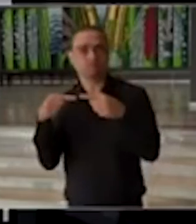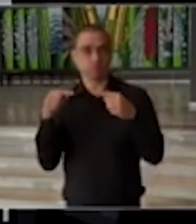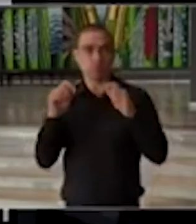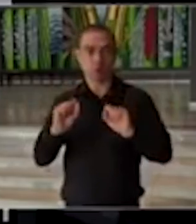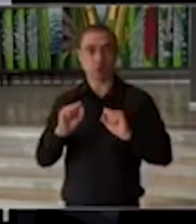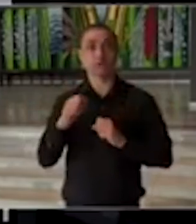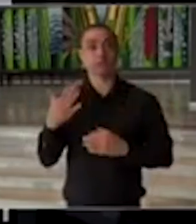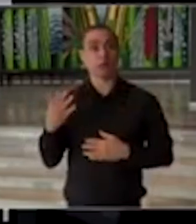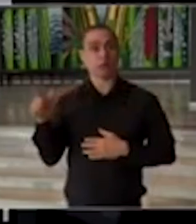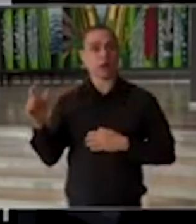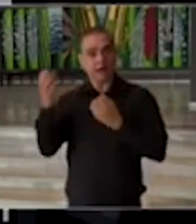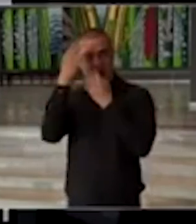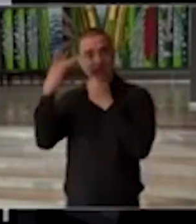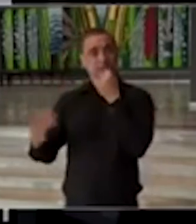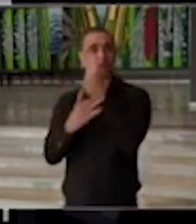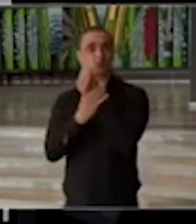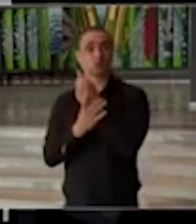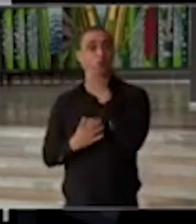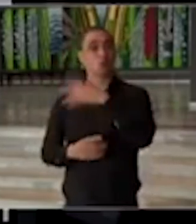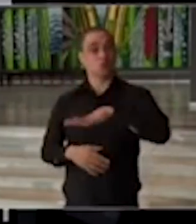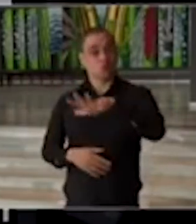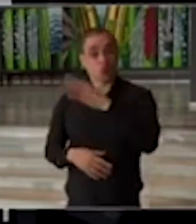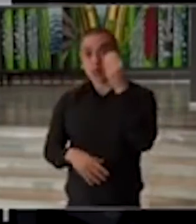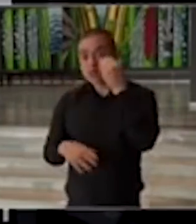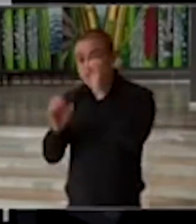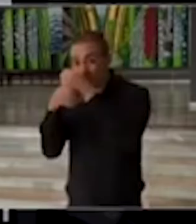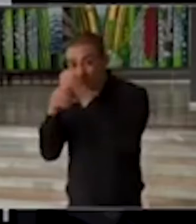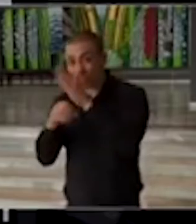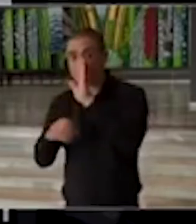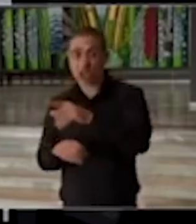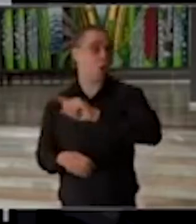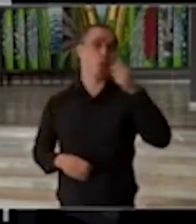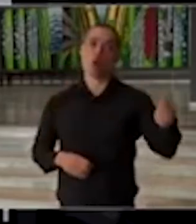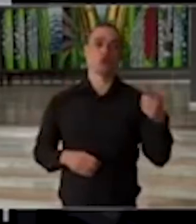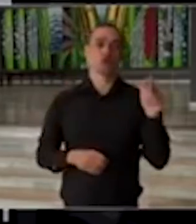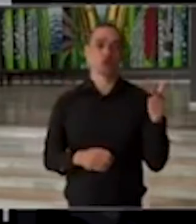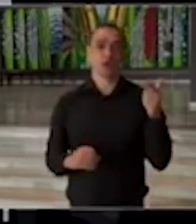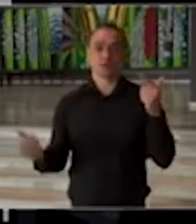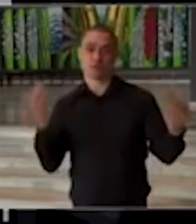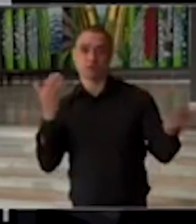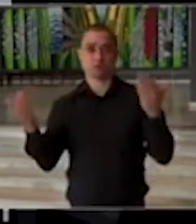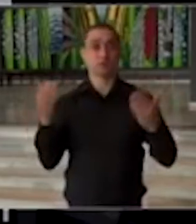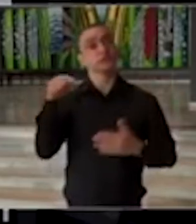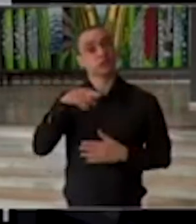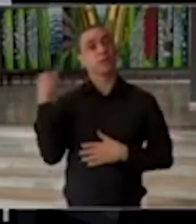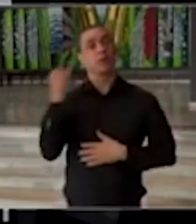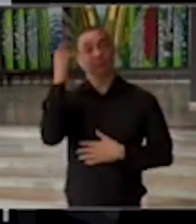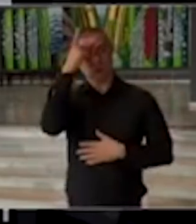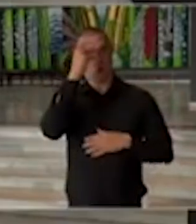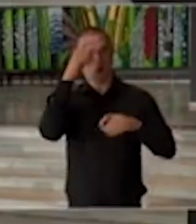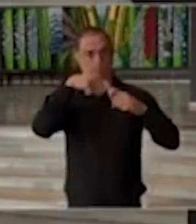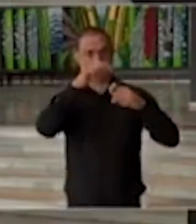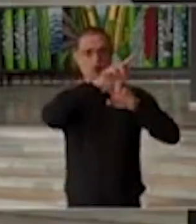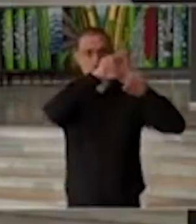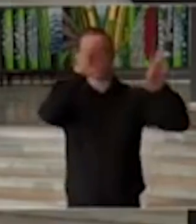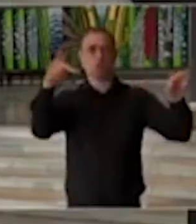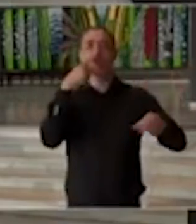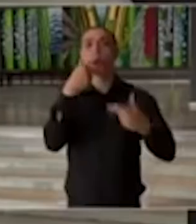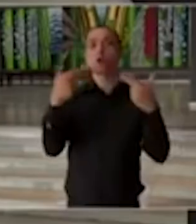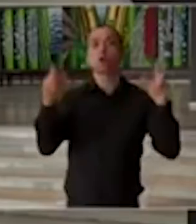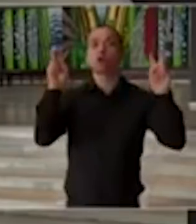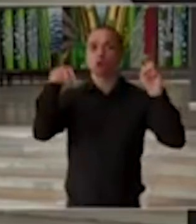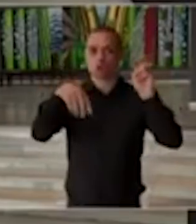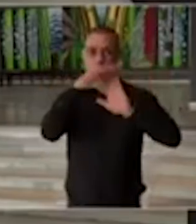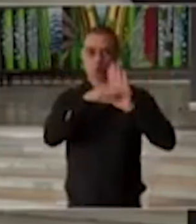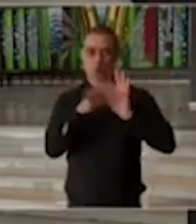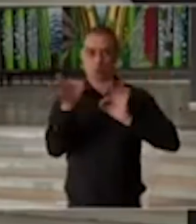são dados seguros, um que inclui o efeito da testagem, outro que não inclui. Esse foi um ponto que muitos especialistas colocaram com relação ao Plano